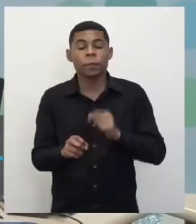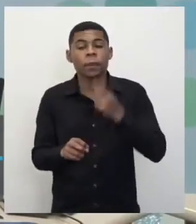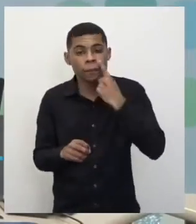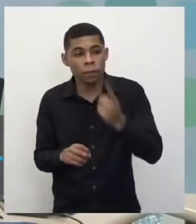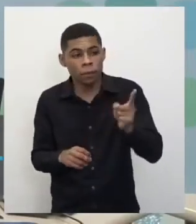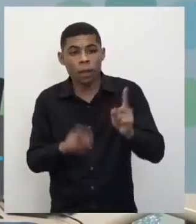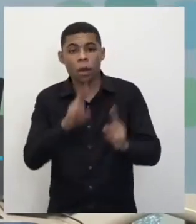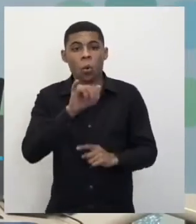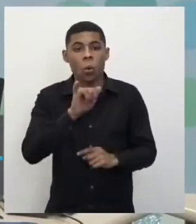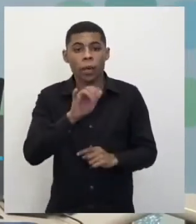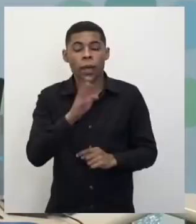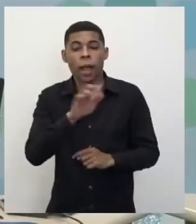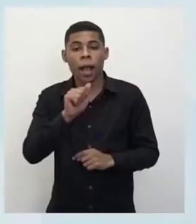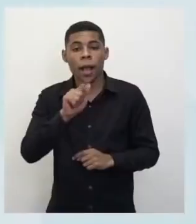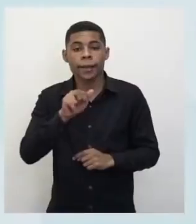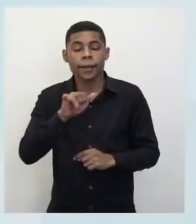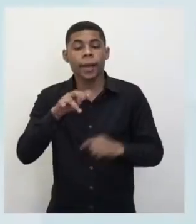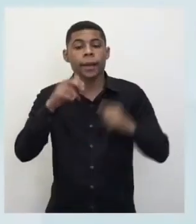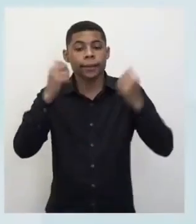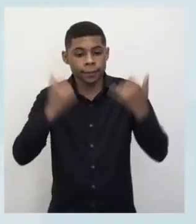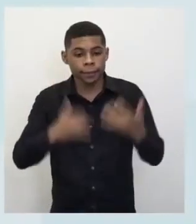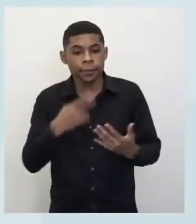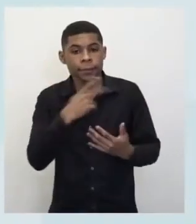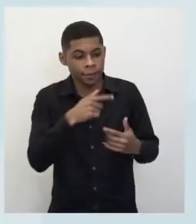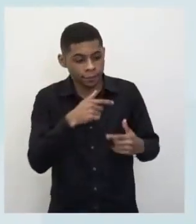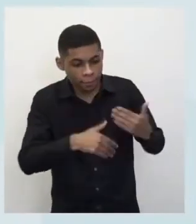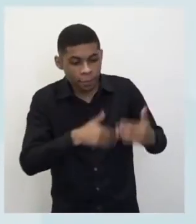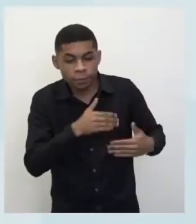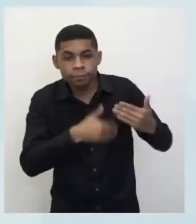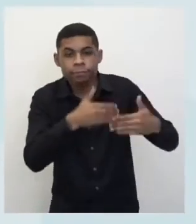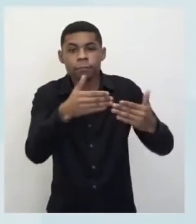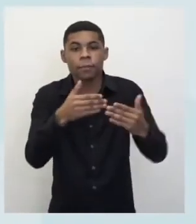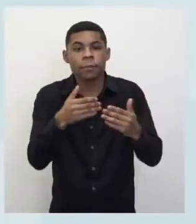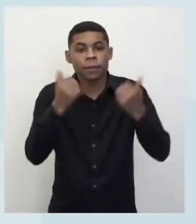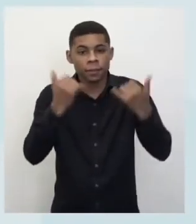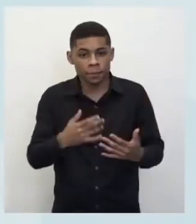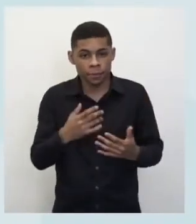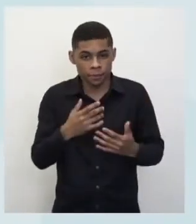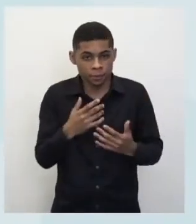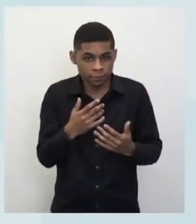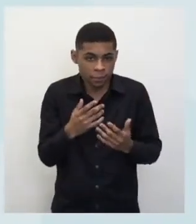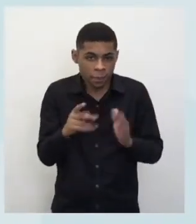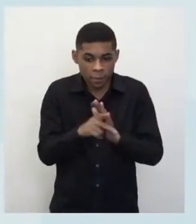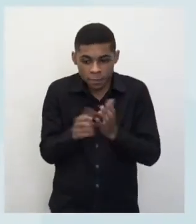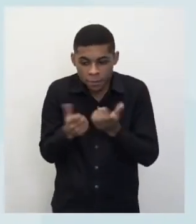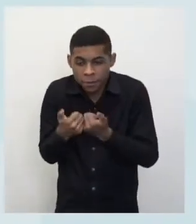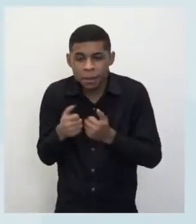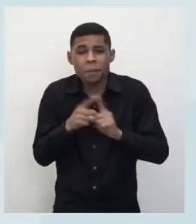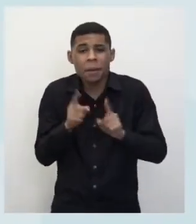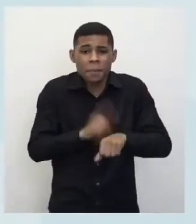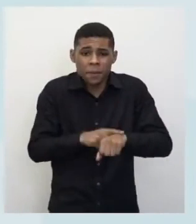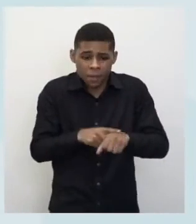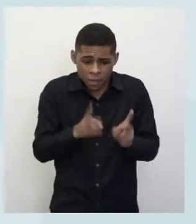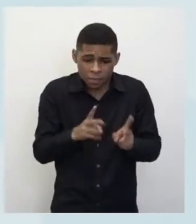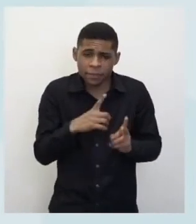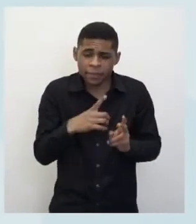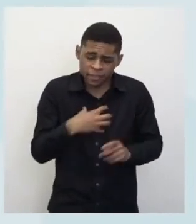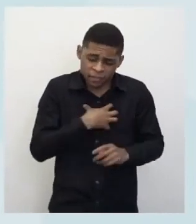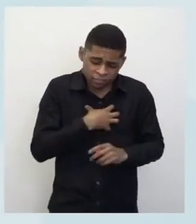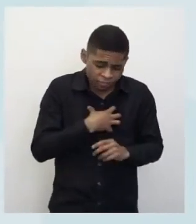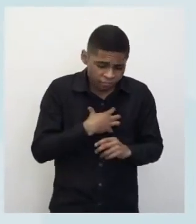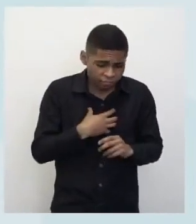de Rui Aguiar ao falar sobre a carreira dele no mundo dos games. Mas, num determinado momento da entrevista,